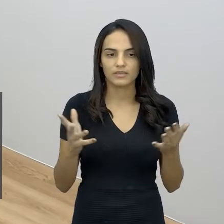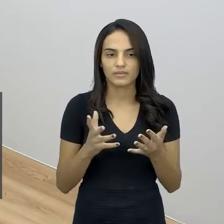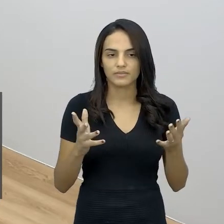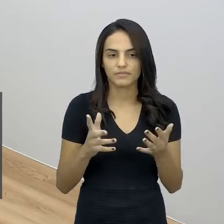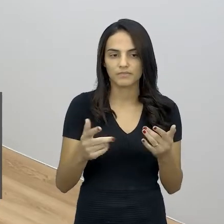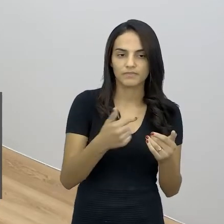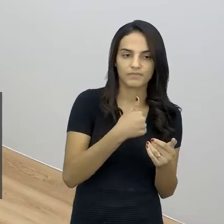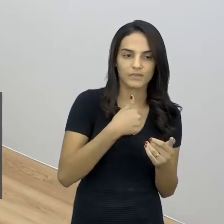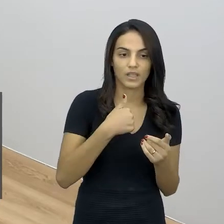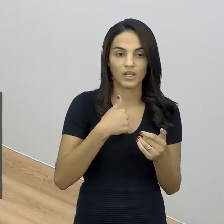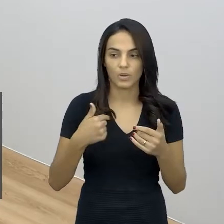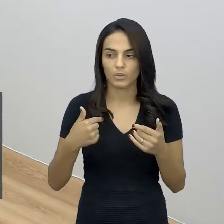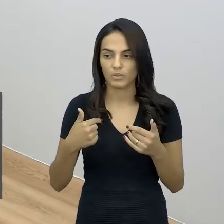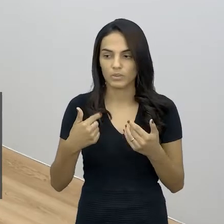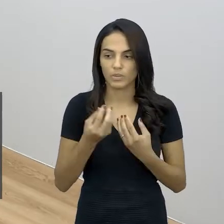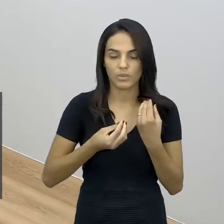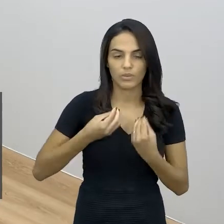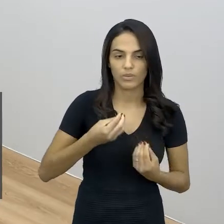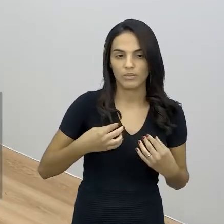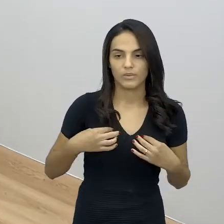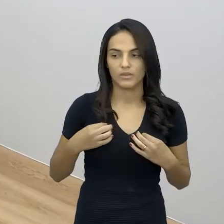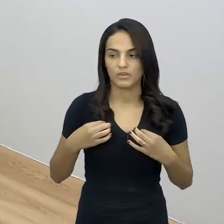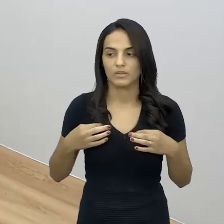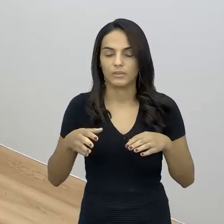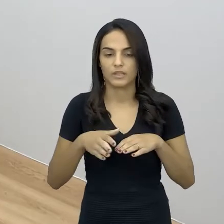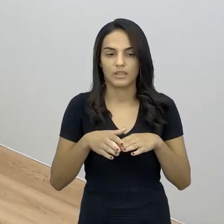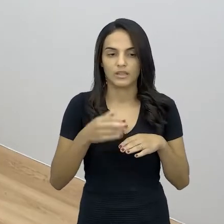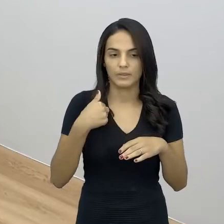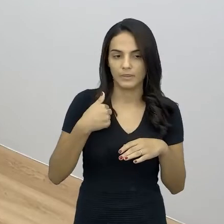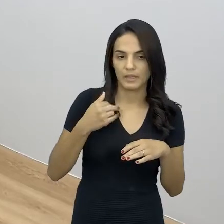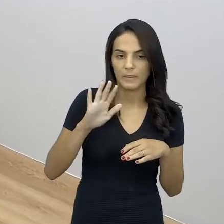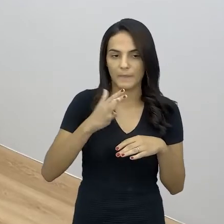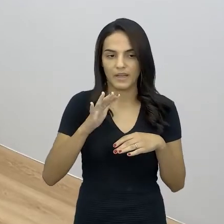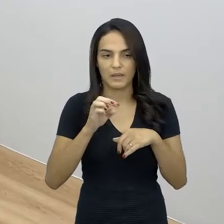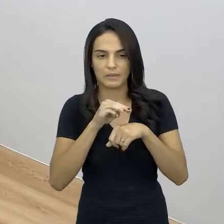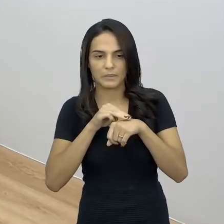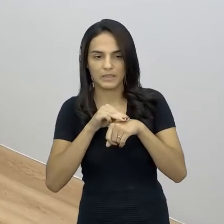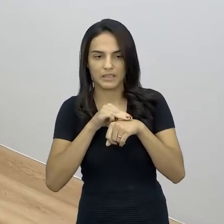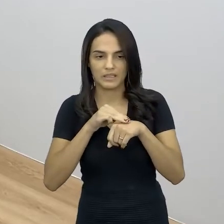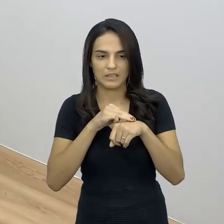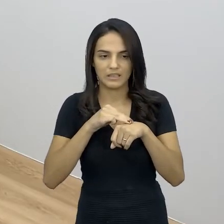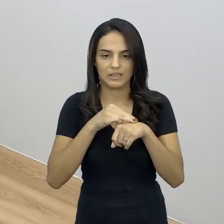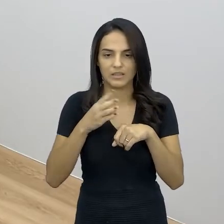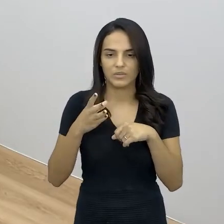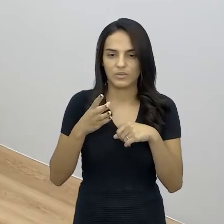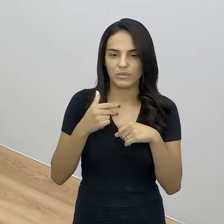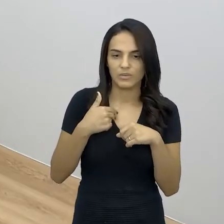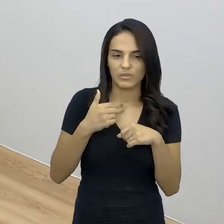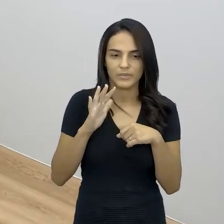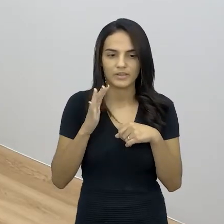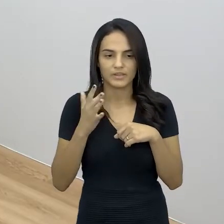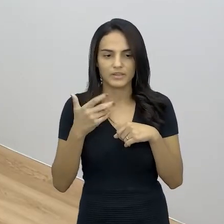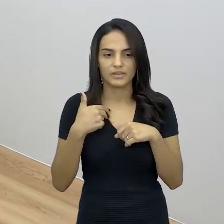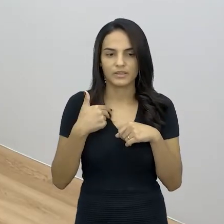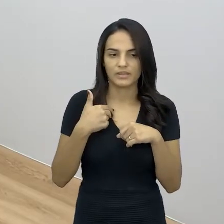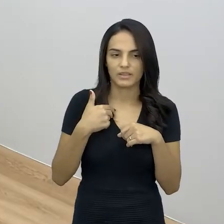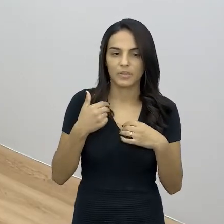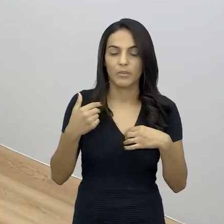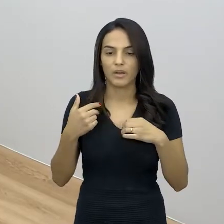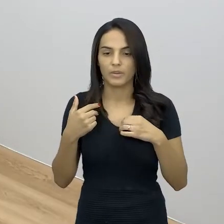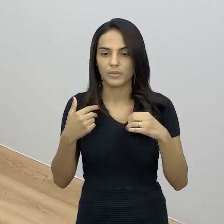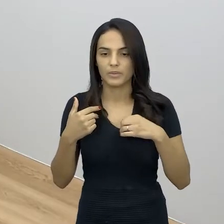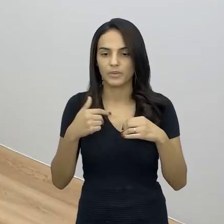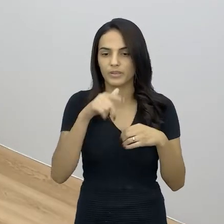Eu estou vestindo uma calça mais pro marrom, assim, meio amarronzado, uma blusa